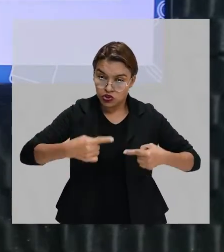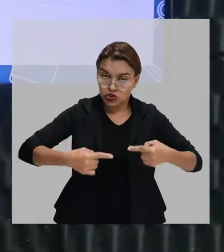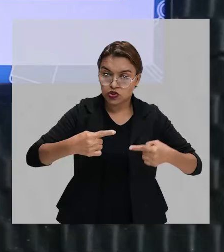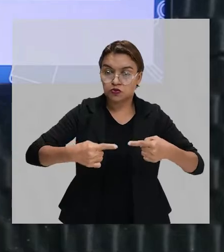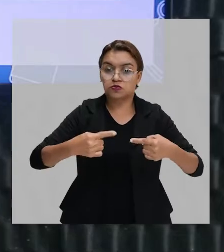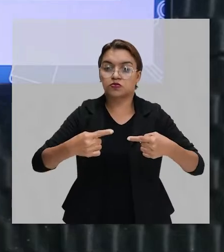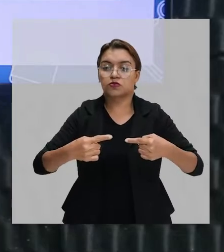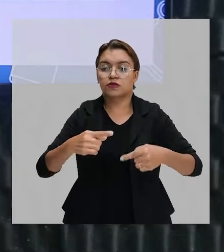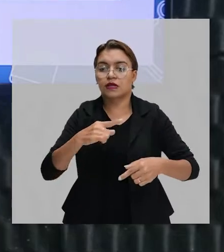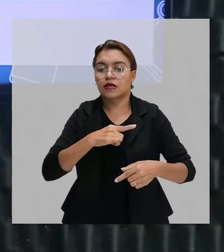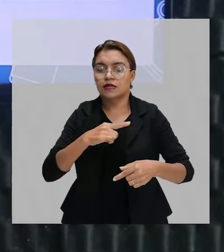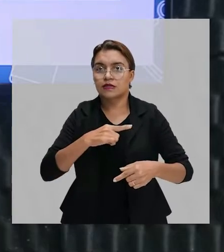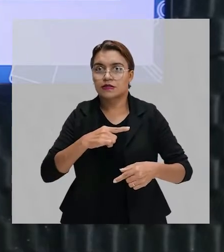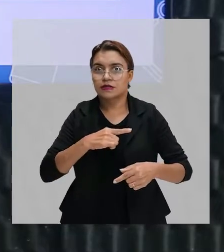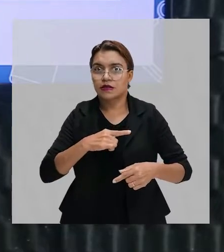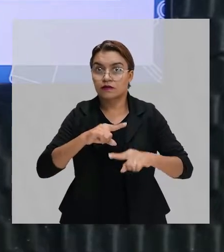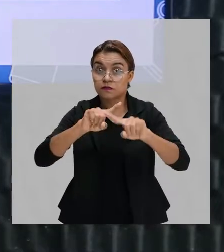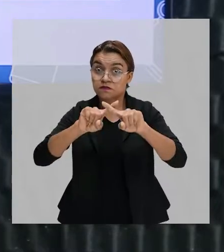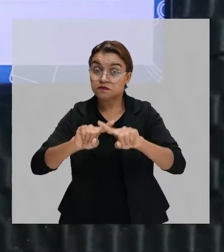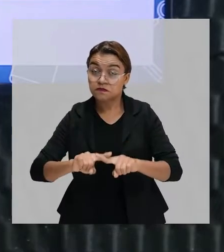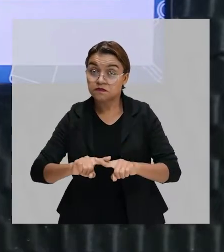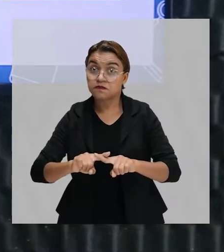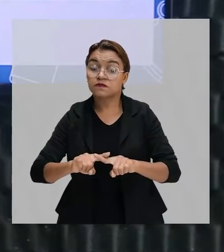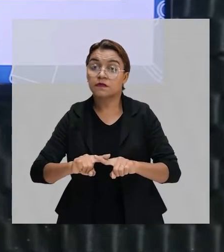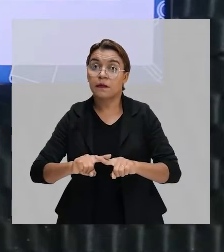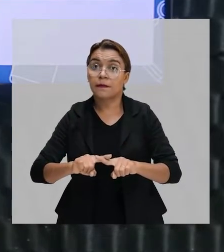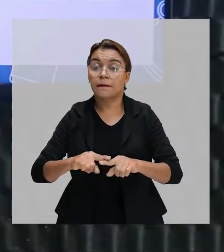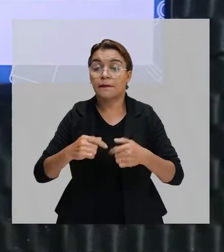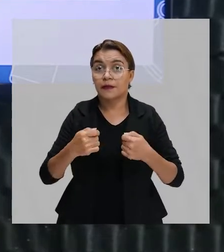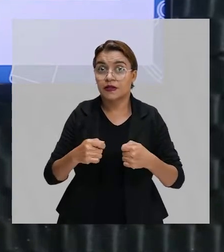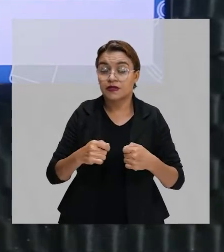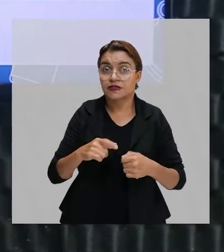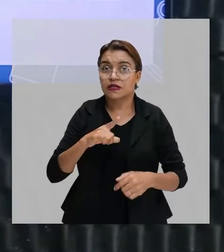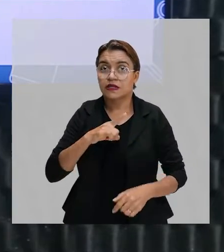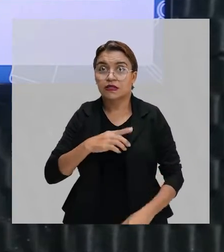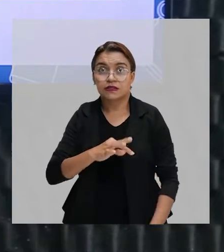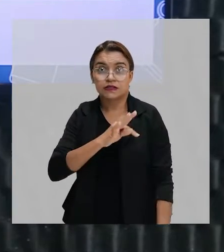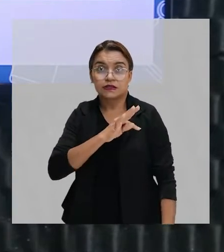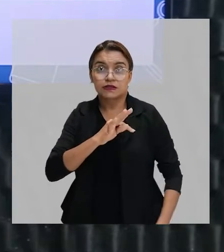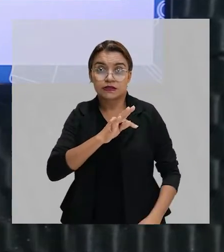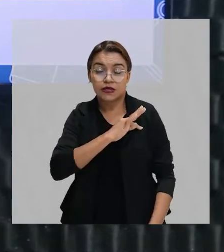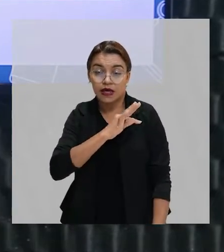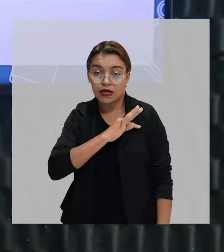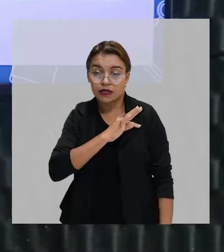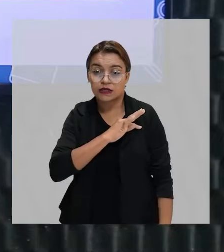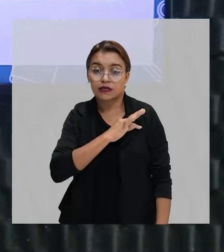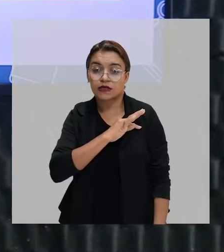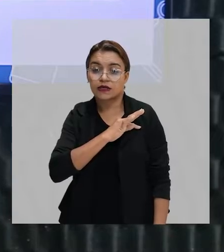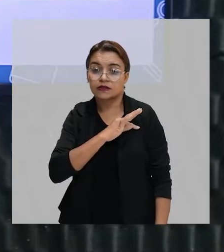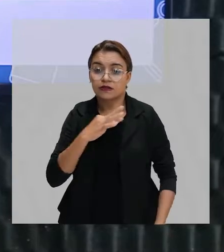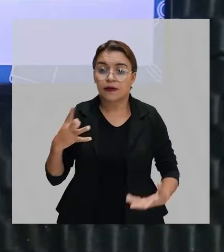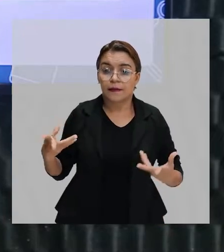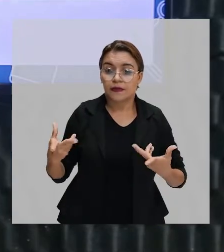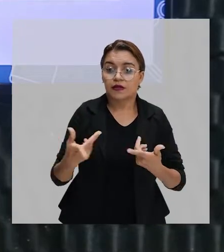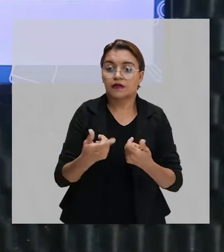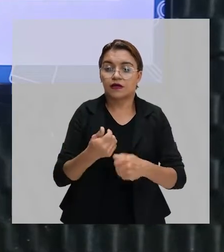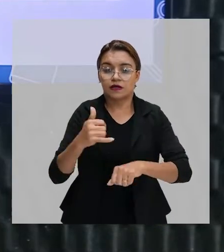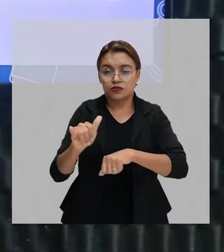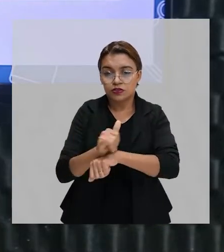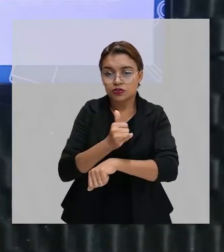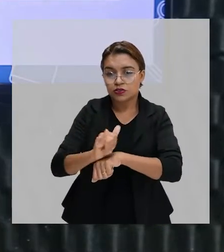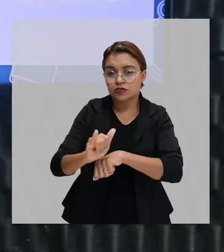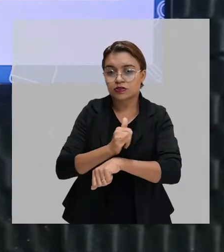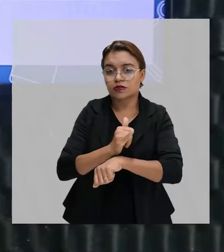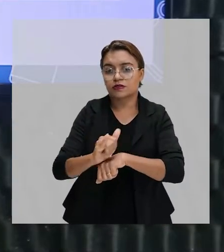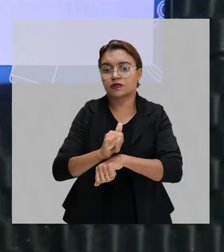nas quais o oponente deve ser subjulgado com técnicas táticas e estratégias